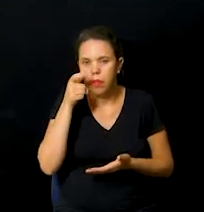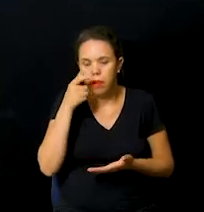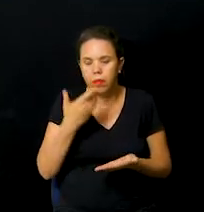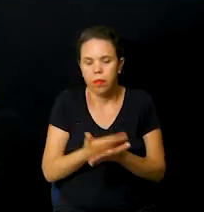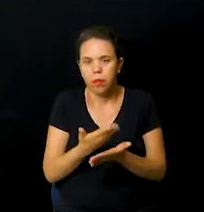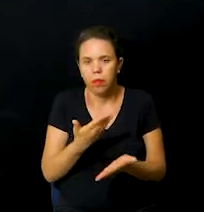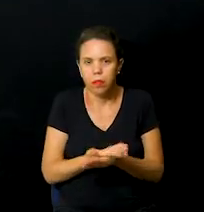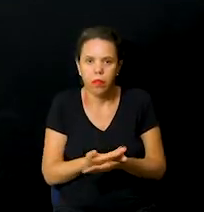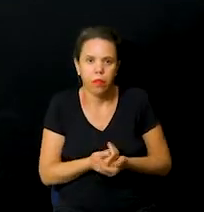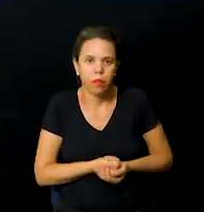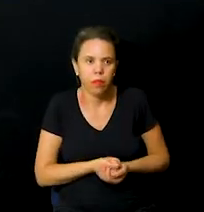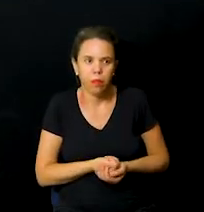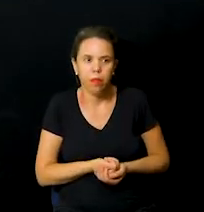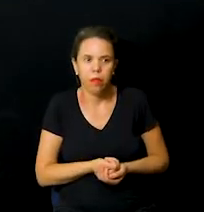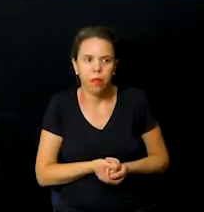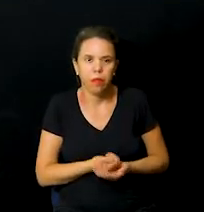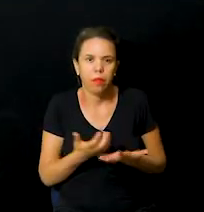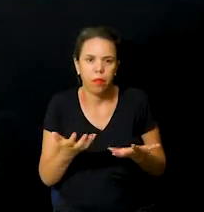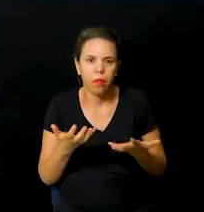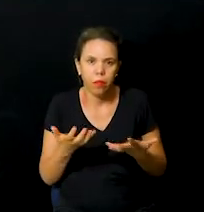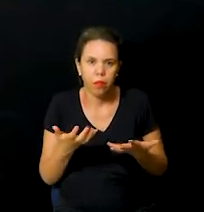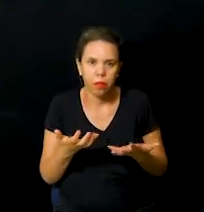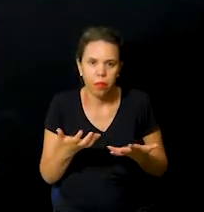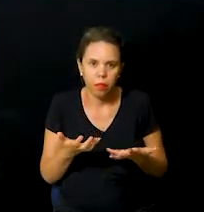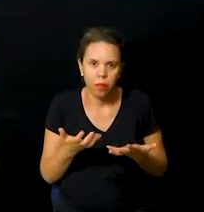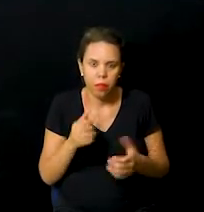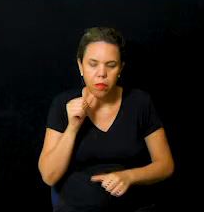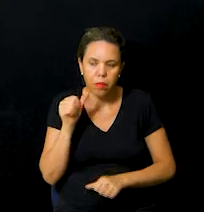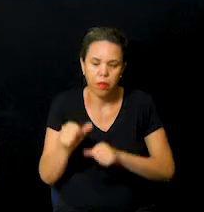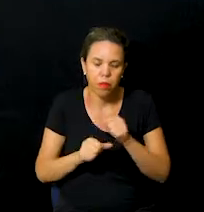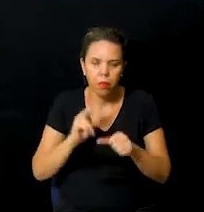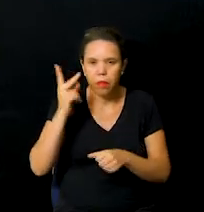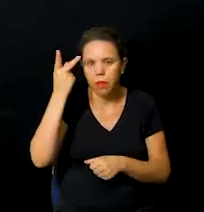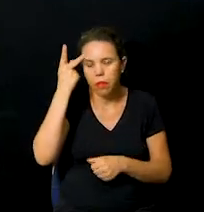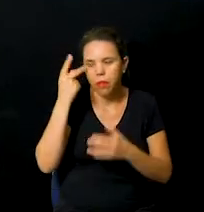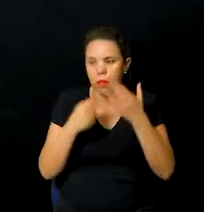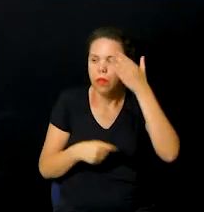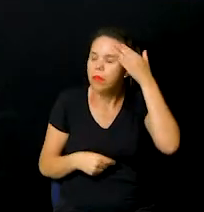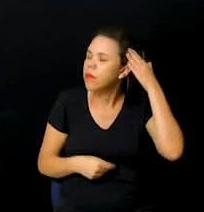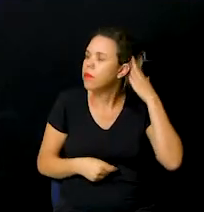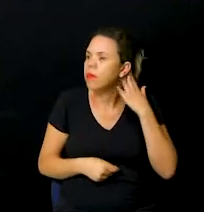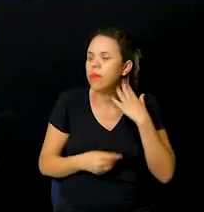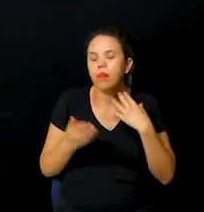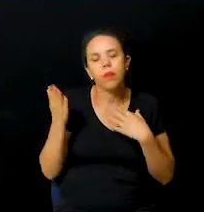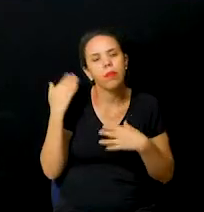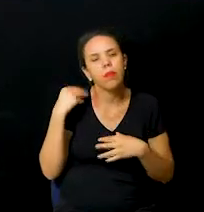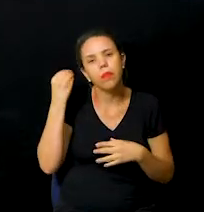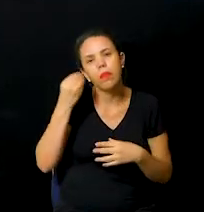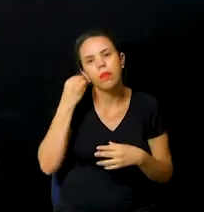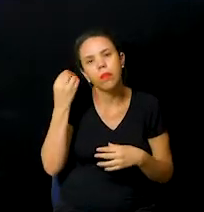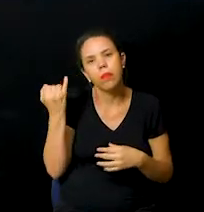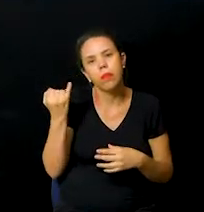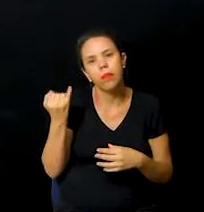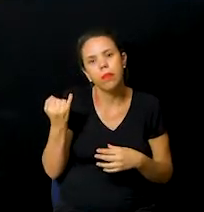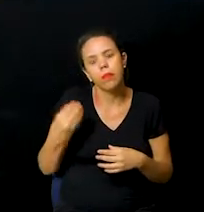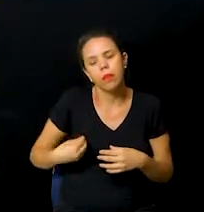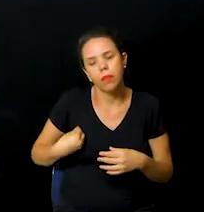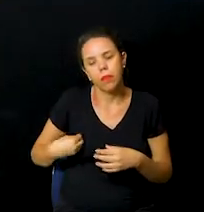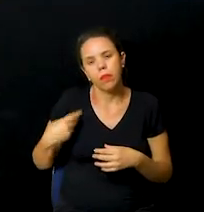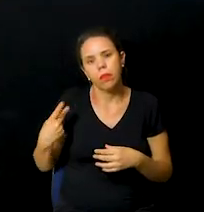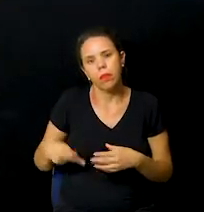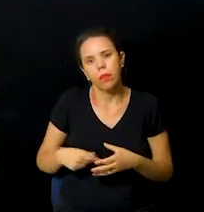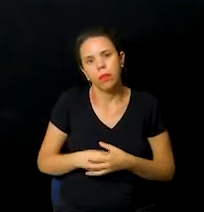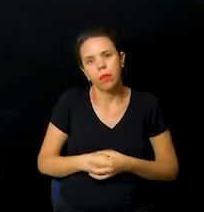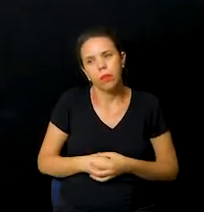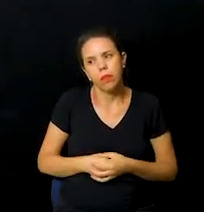ela está assistindo a aula. Então, assim, ela quer mudança. E ela sabe que o conhecimento é importante